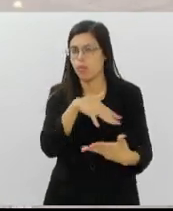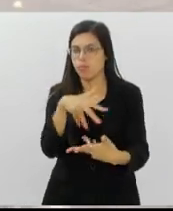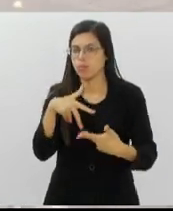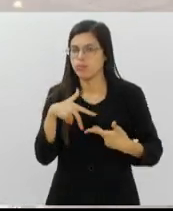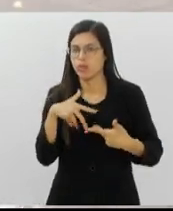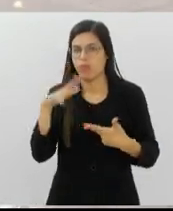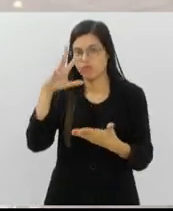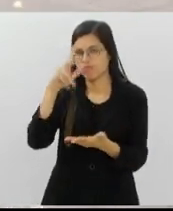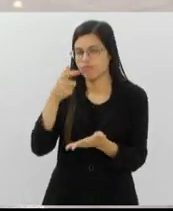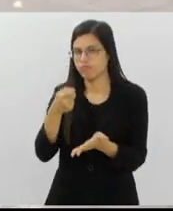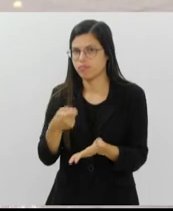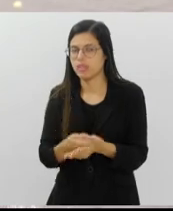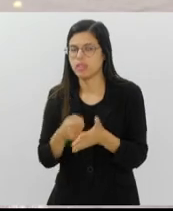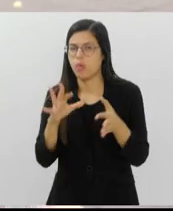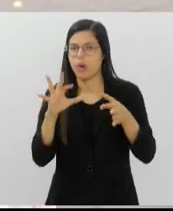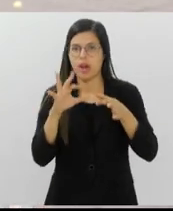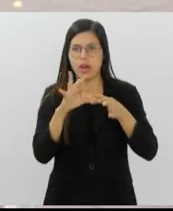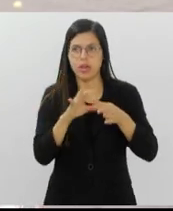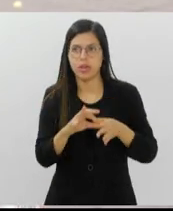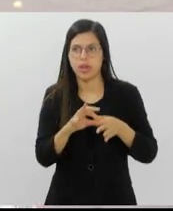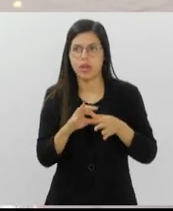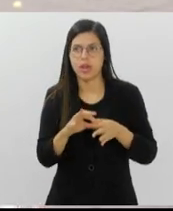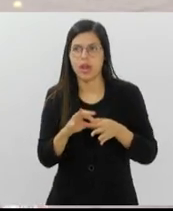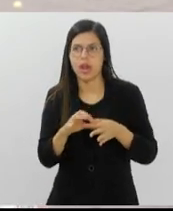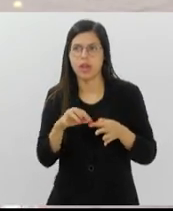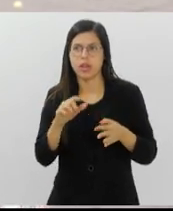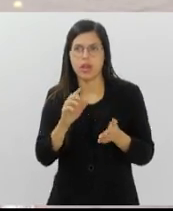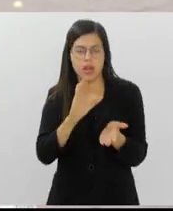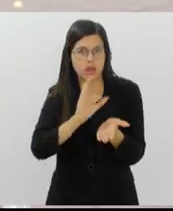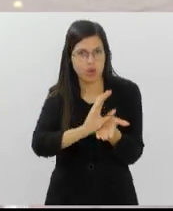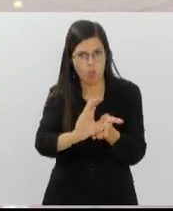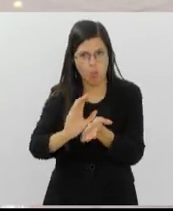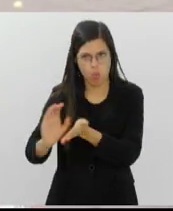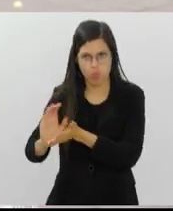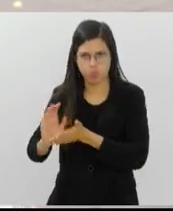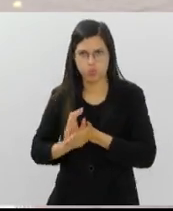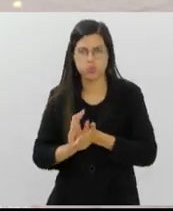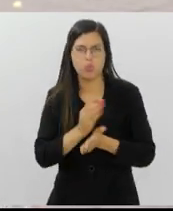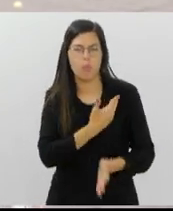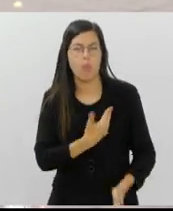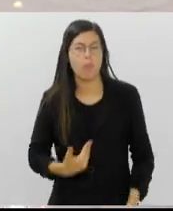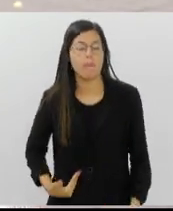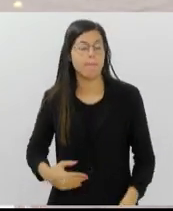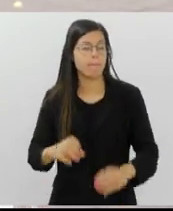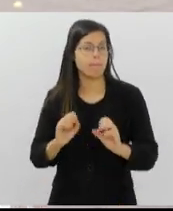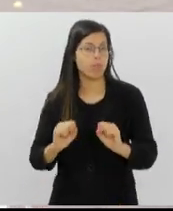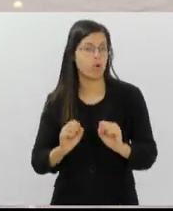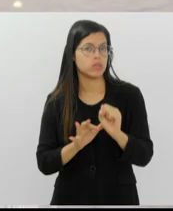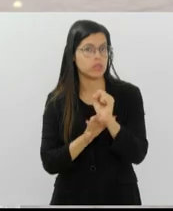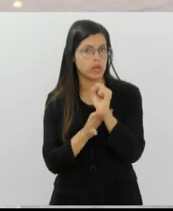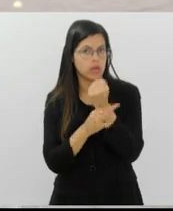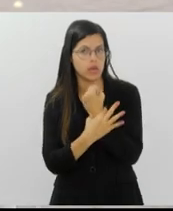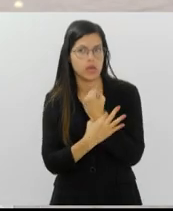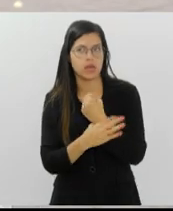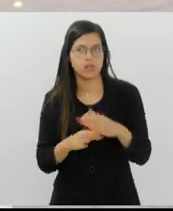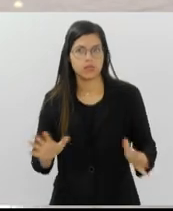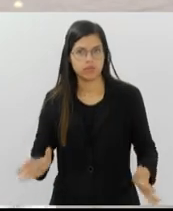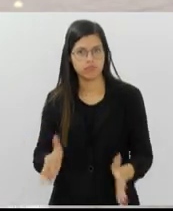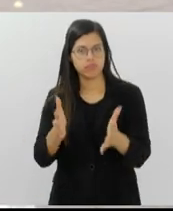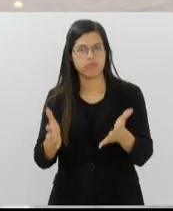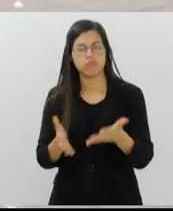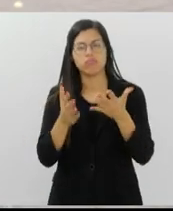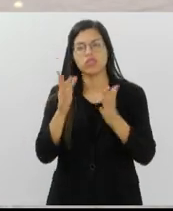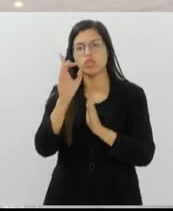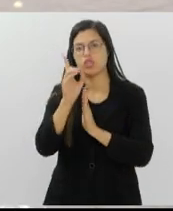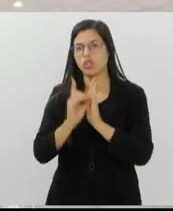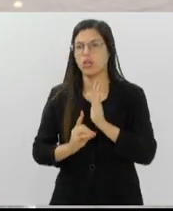decisões relacionadas à alocação dos recursos, principalmente dos recursos públicos, possam garantir a promoção de direito para